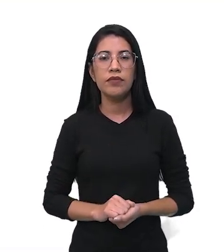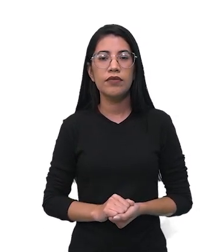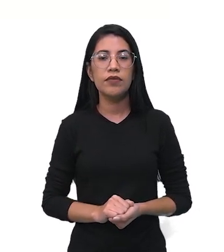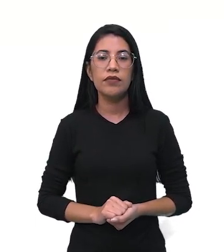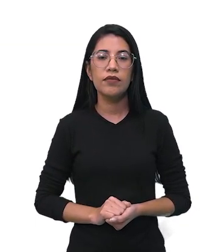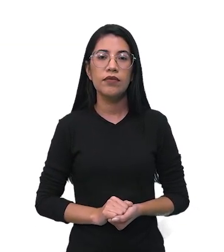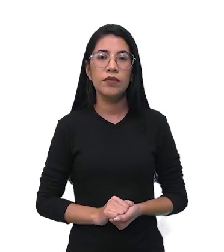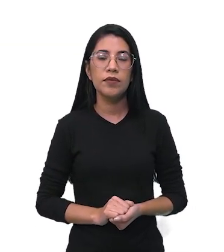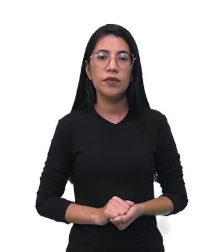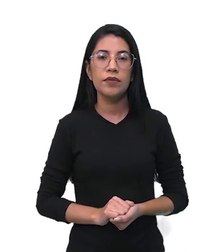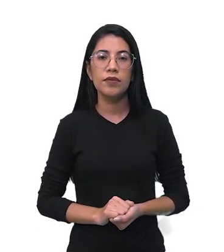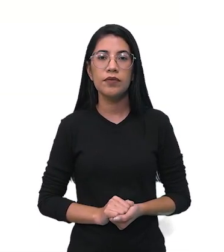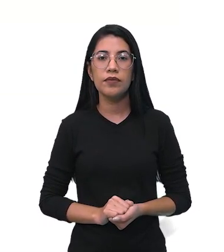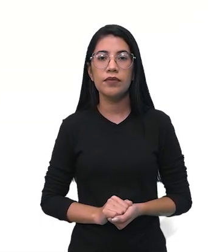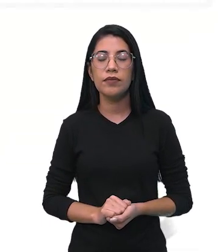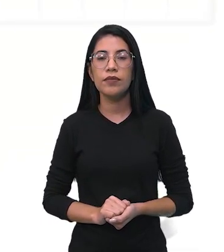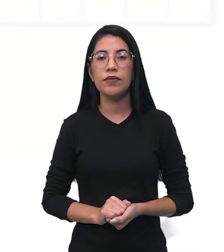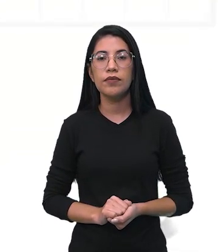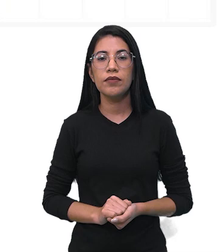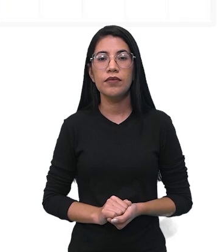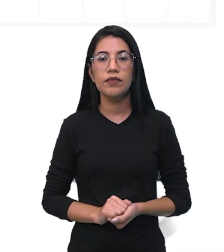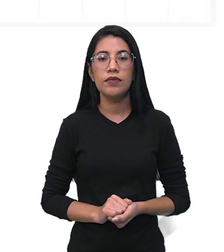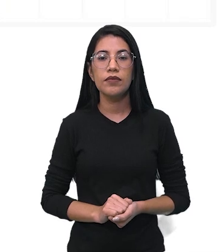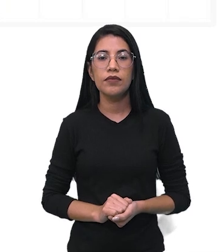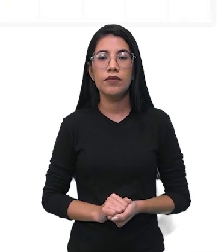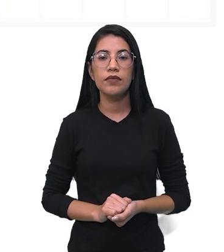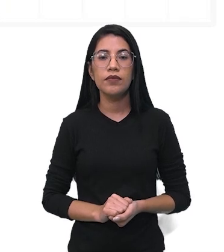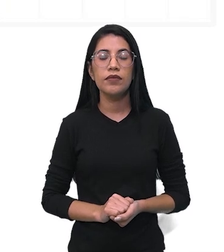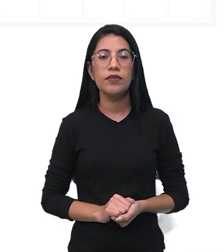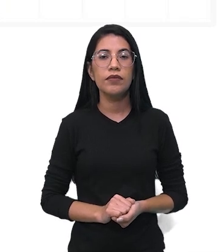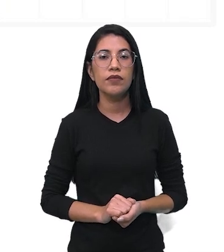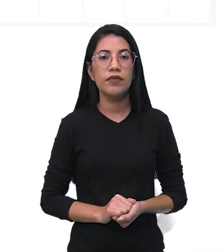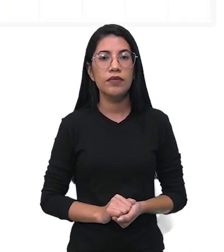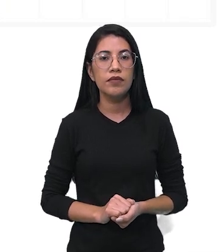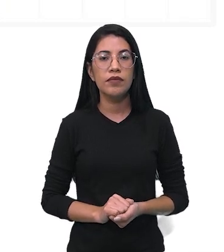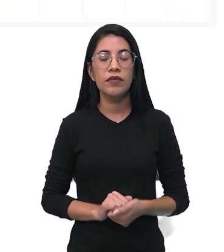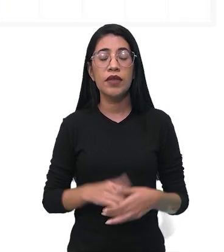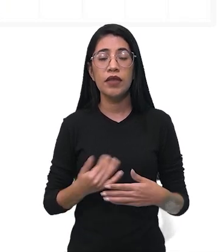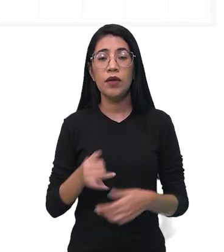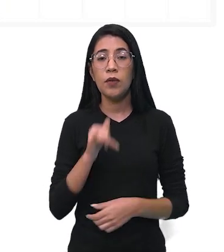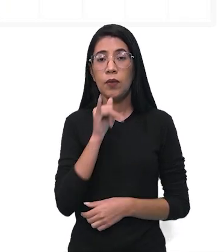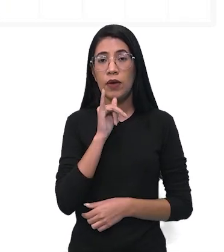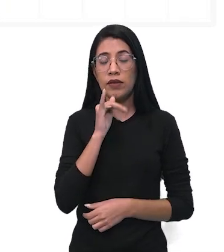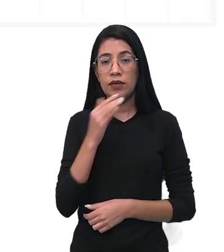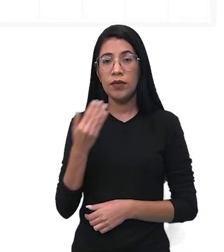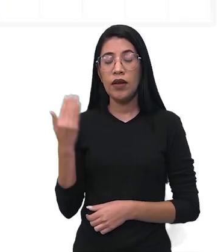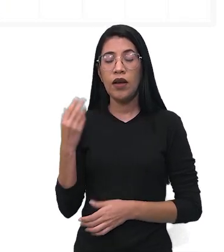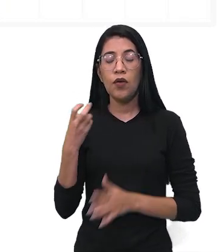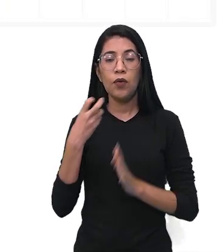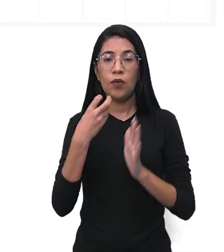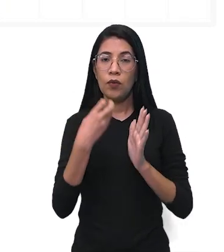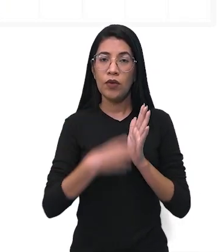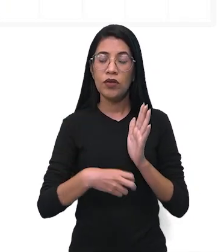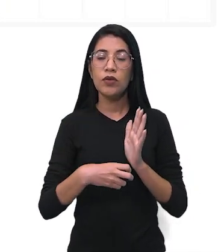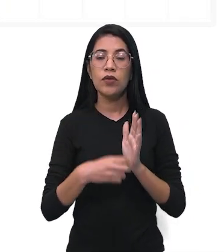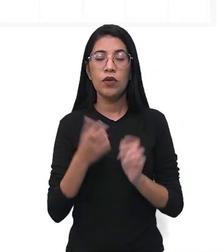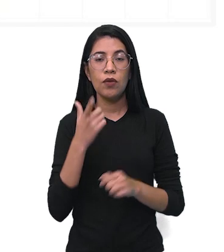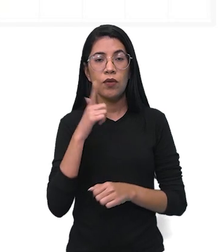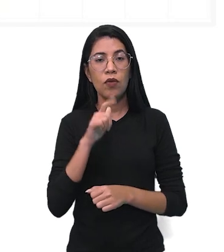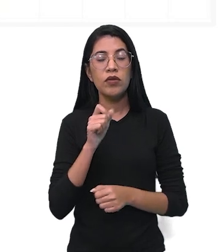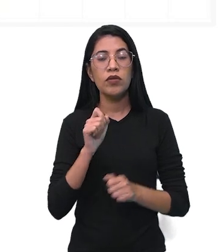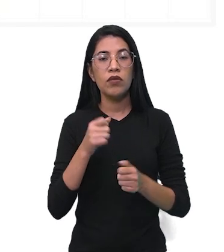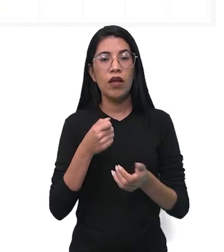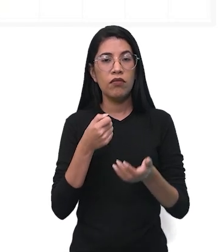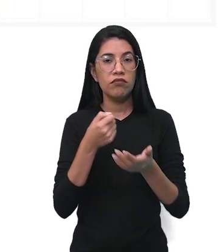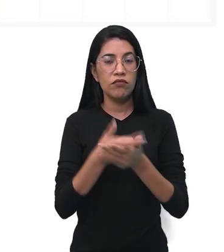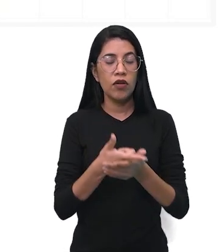Então, nesse caso aqui, o desconto que foi dado na compra desse ar-condicionado foi